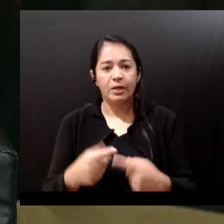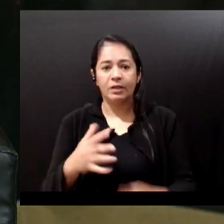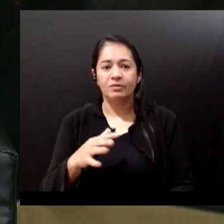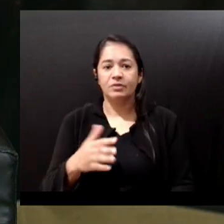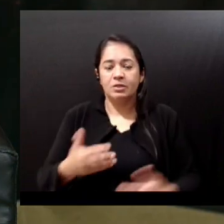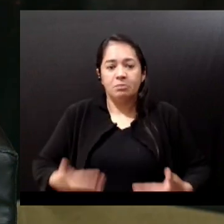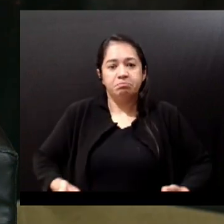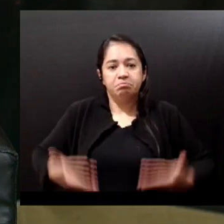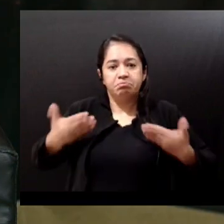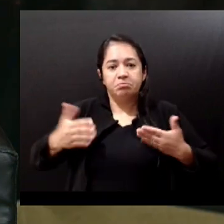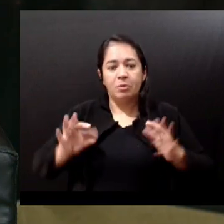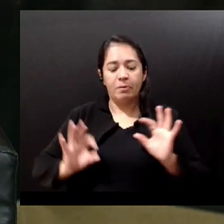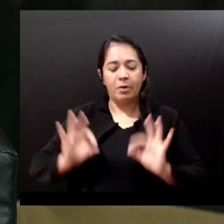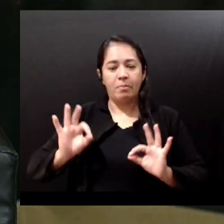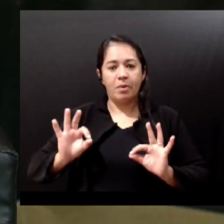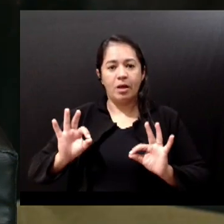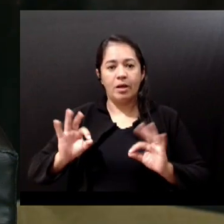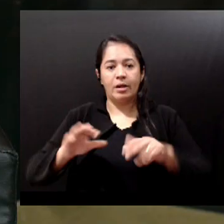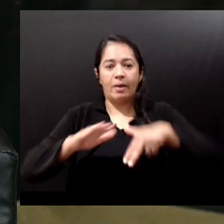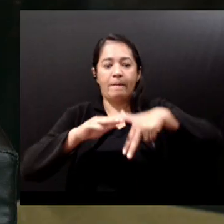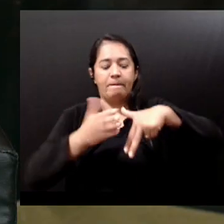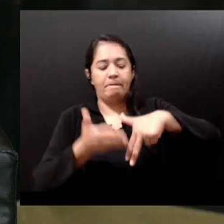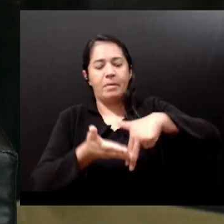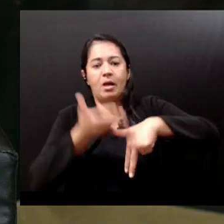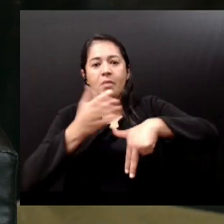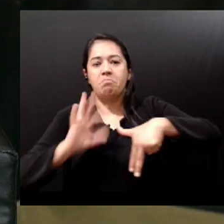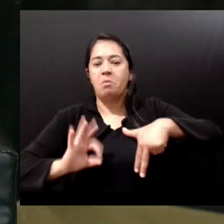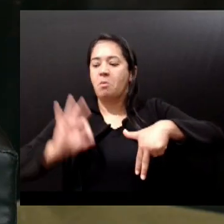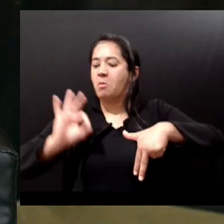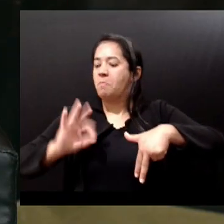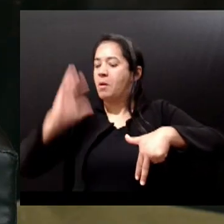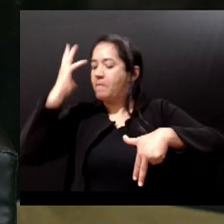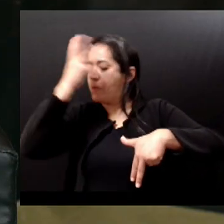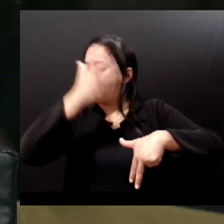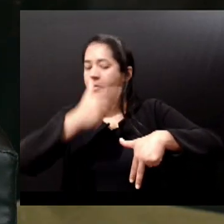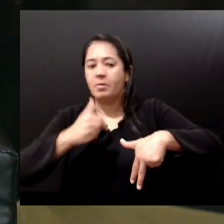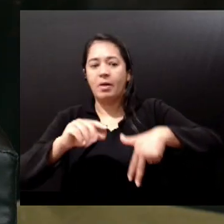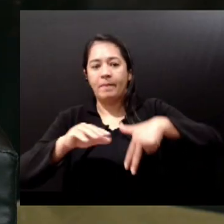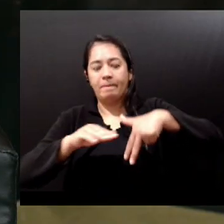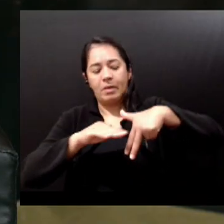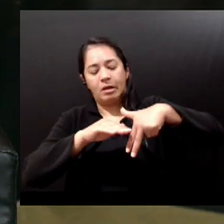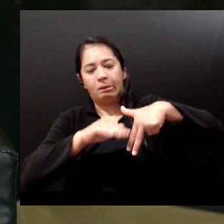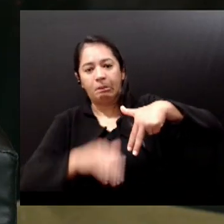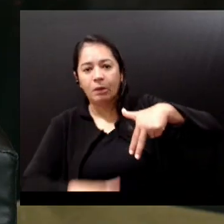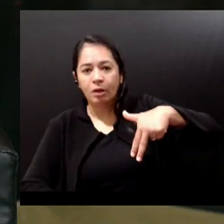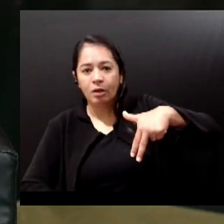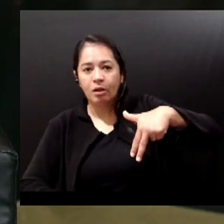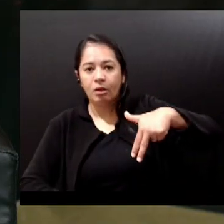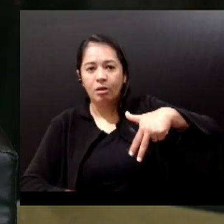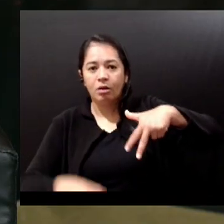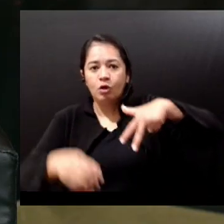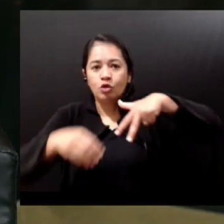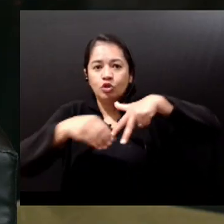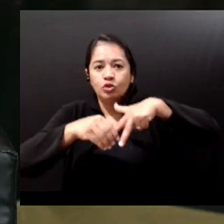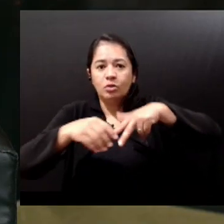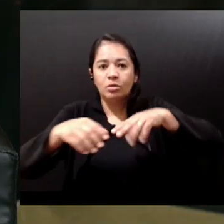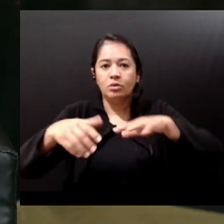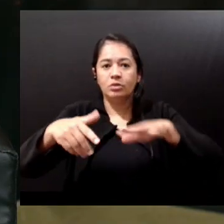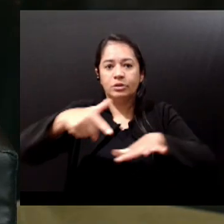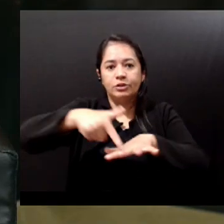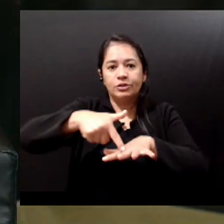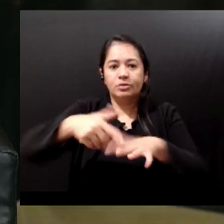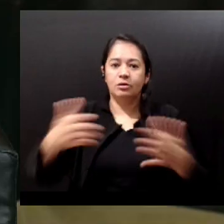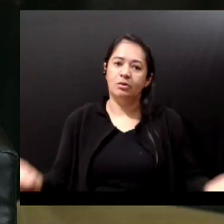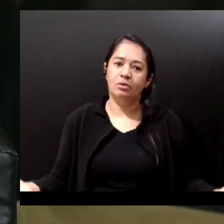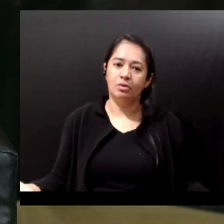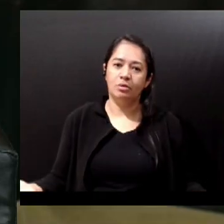né? Tá, beleza, tô de blazer, tô com o cabelinho arrumado, tudo daqui para cima. Abaixo eu tô com shorts e chinelo. A entrega Já, também não é tem igual, problema. a entrega